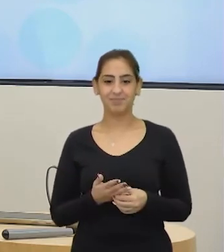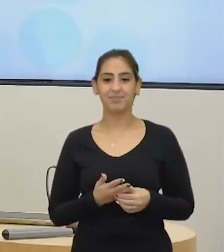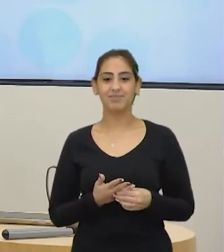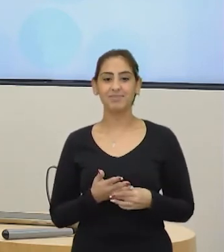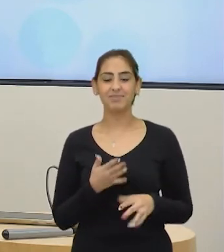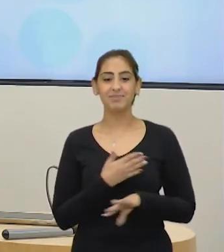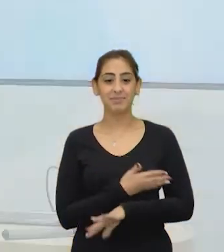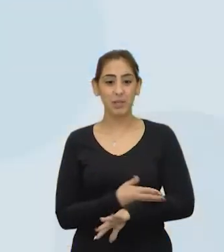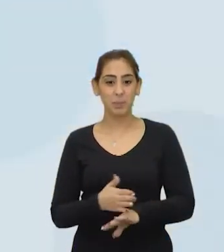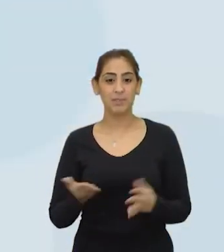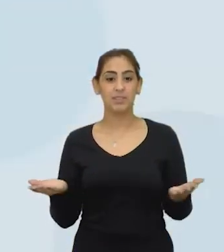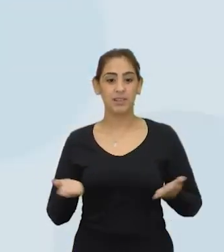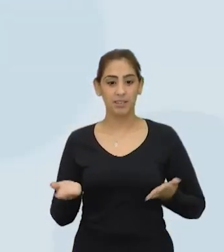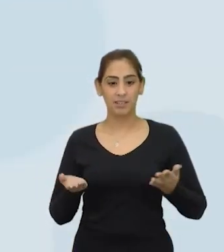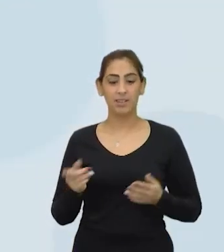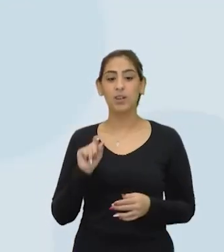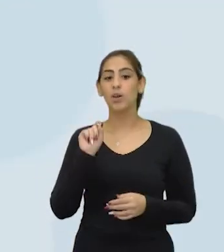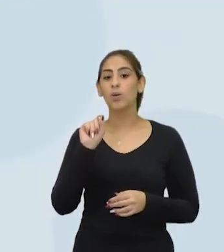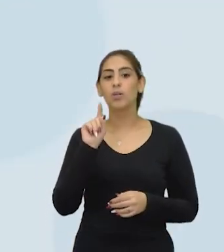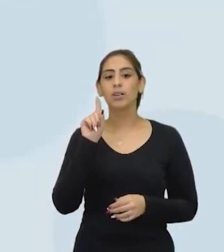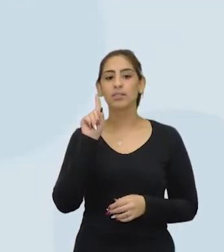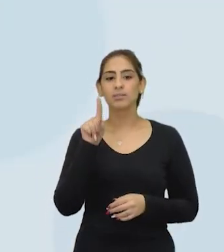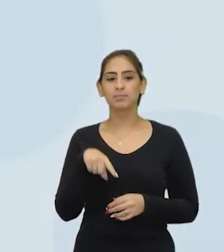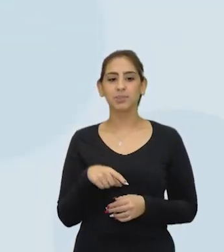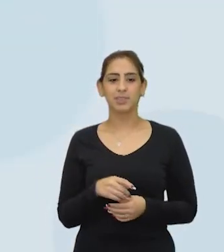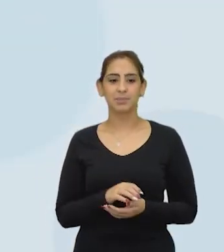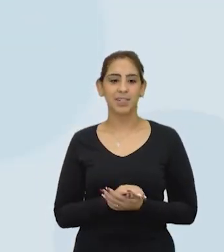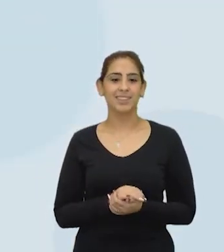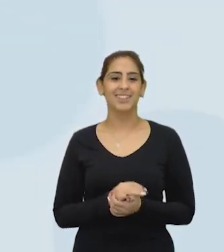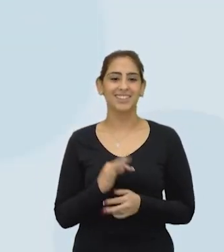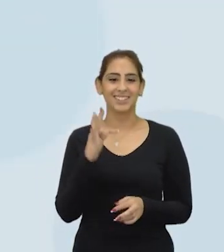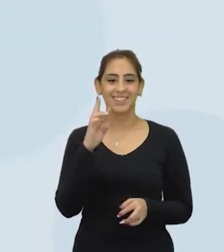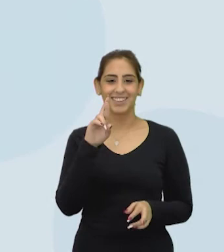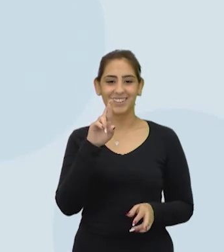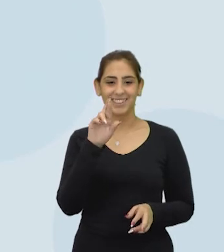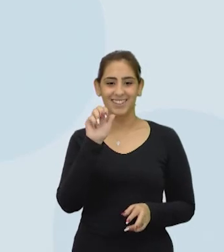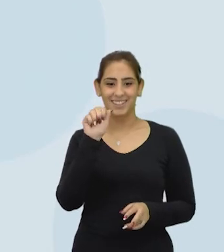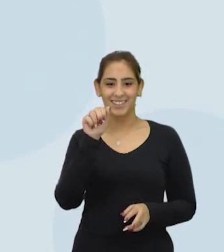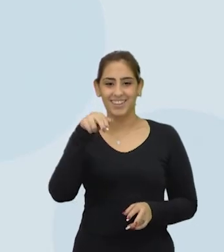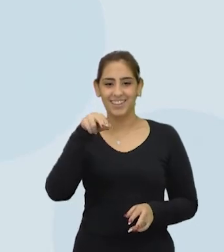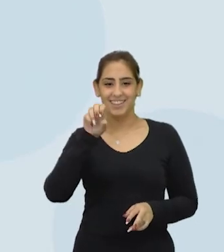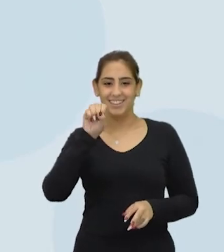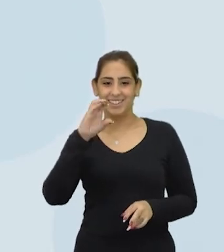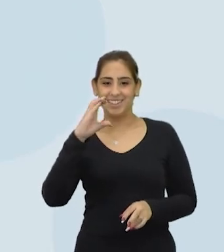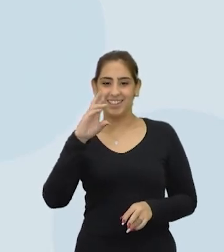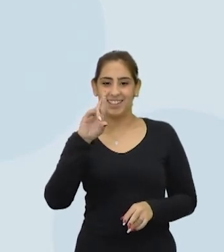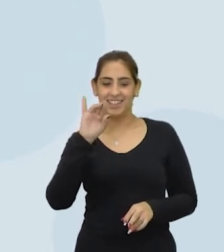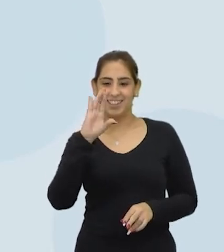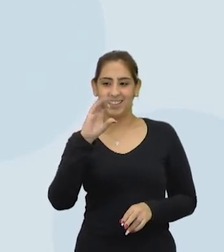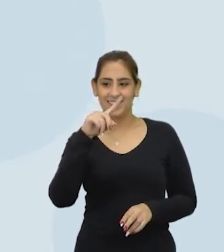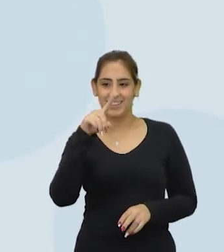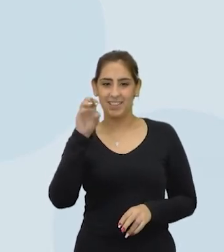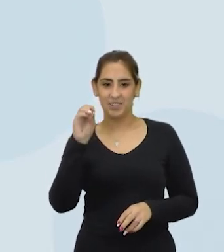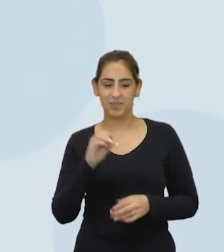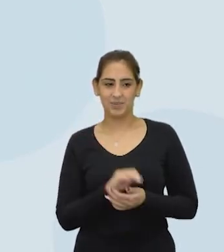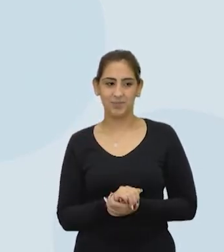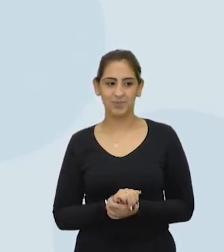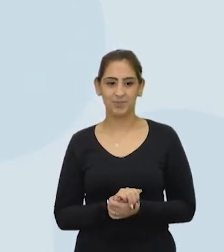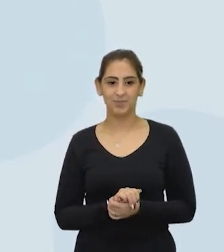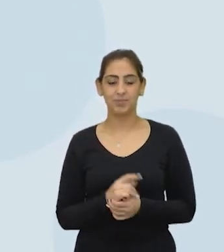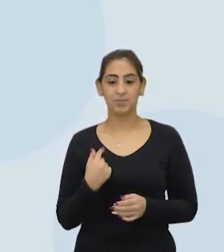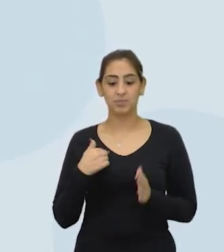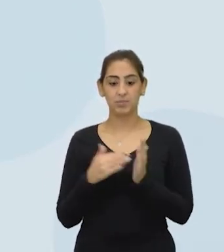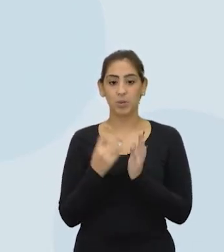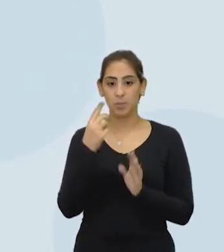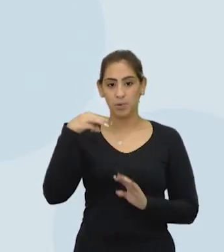começar, pergunto para vocês o que é uma transcrição. Manda para mim a definição da palavra transcrição. Eu vou dar um minutinho para vocês